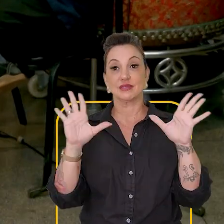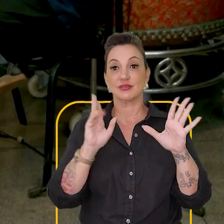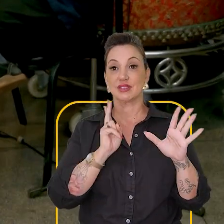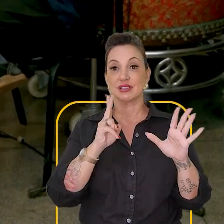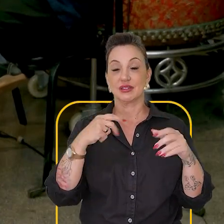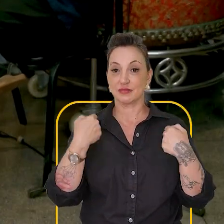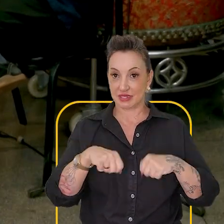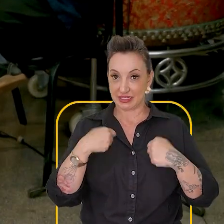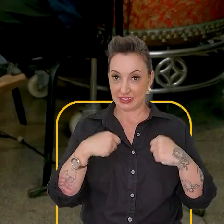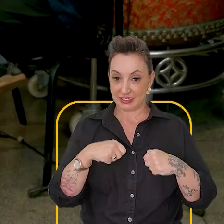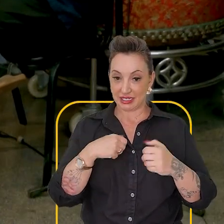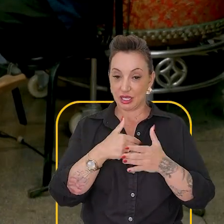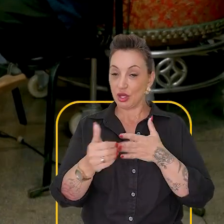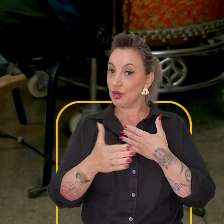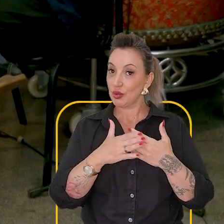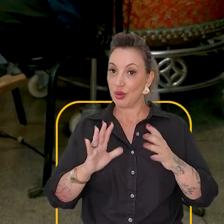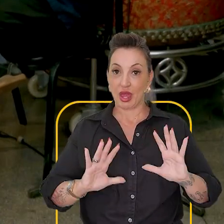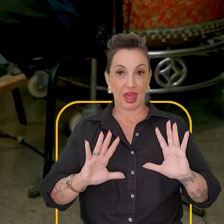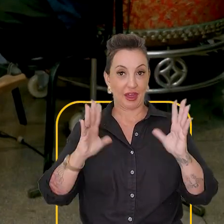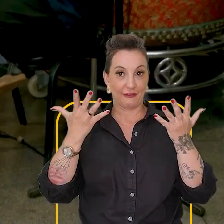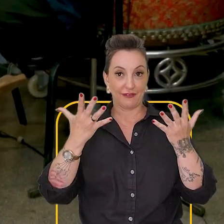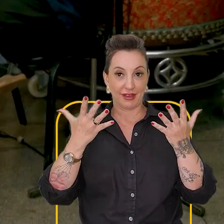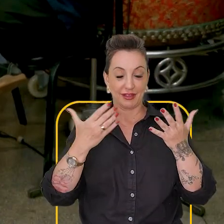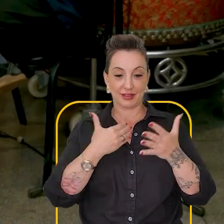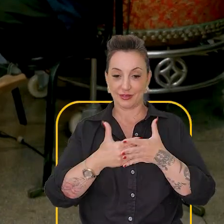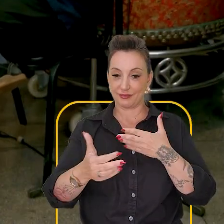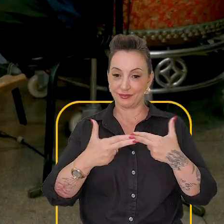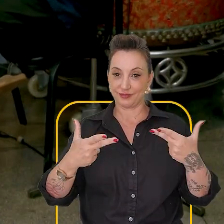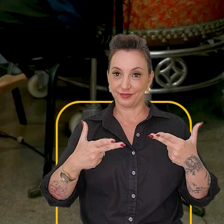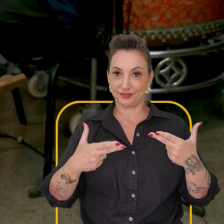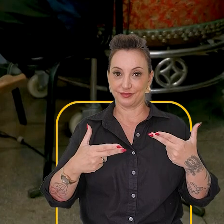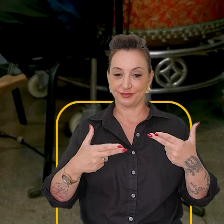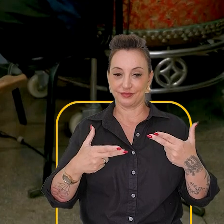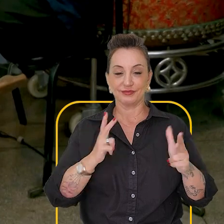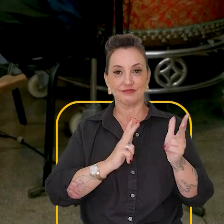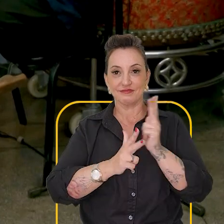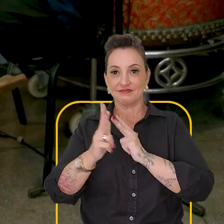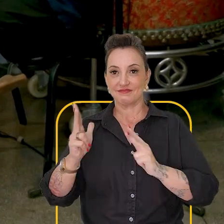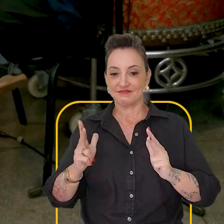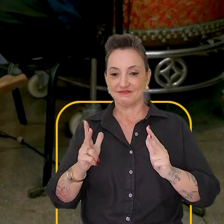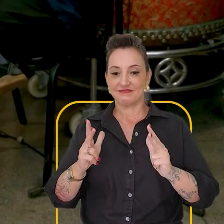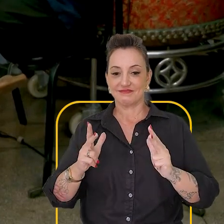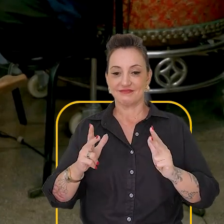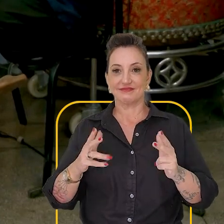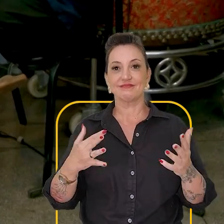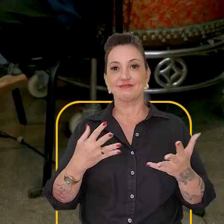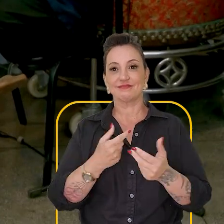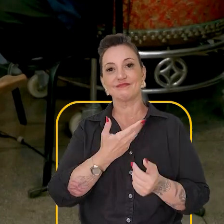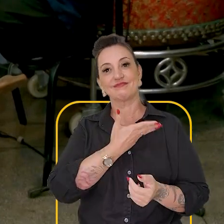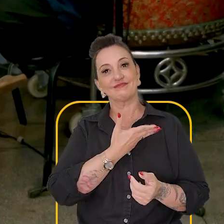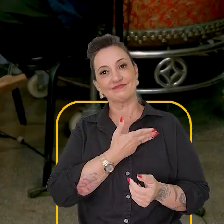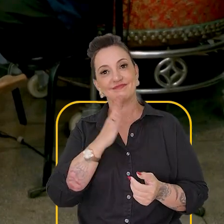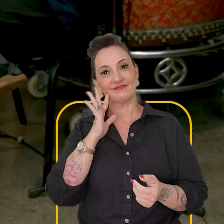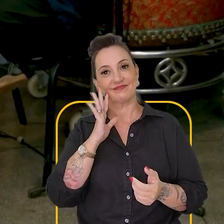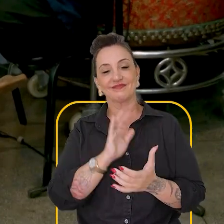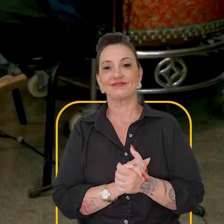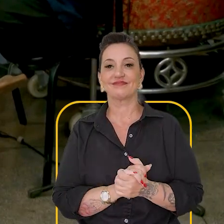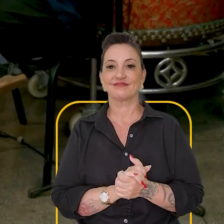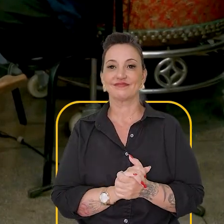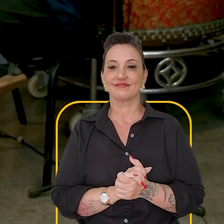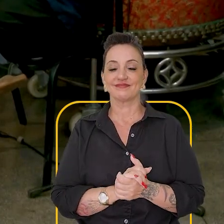ajudou e tô à disposição sempre que precisarem para qualquer evento qualquer coisa